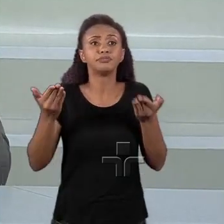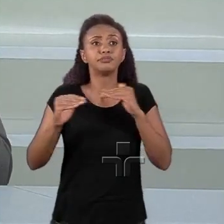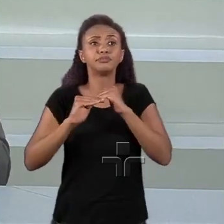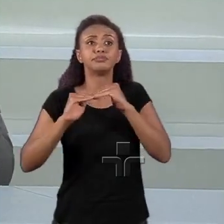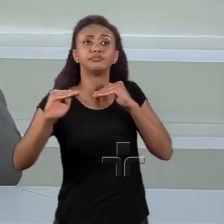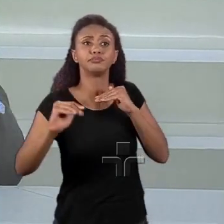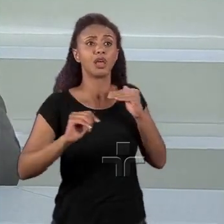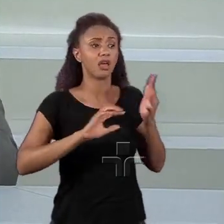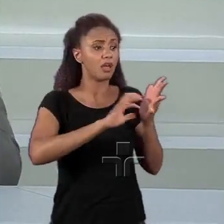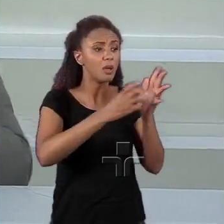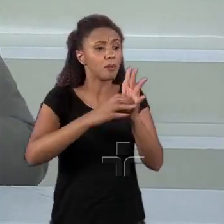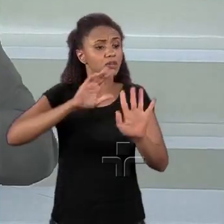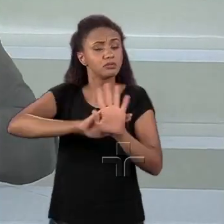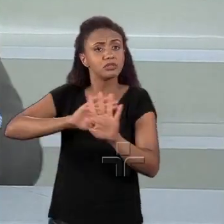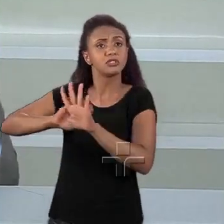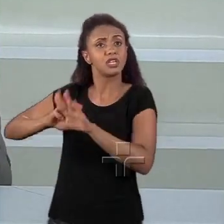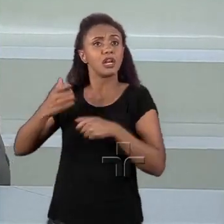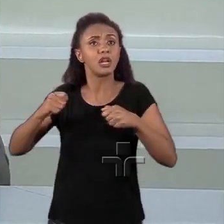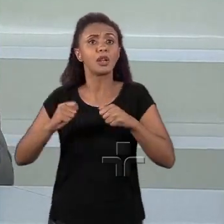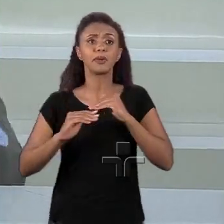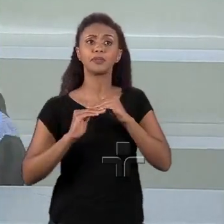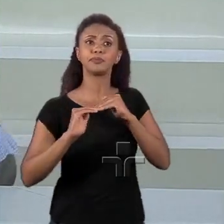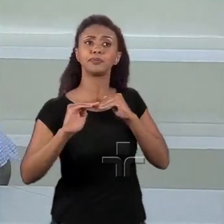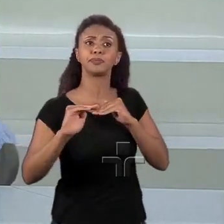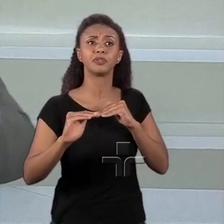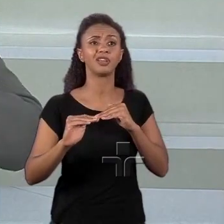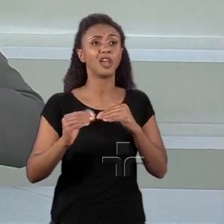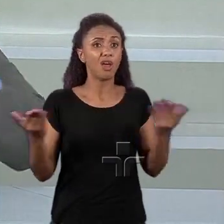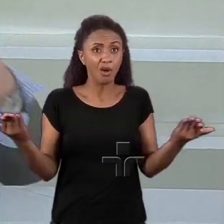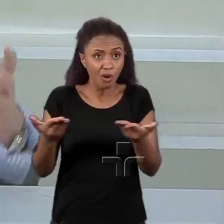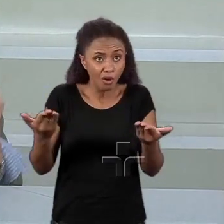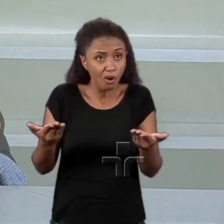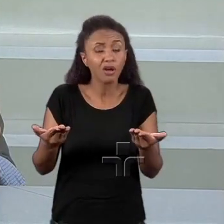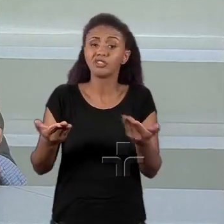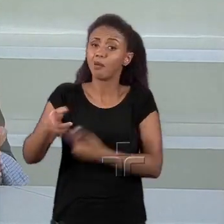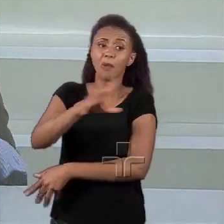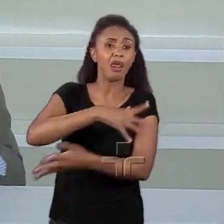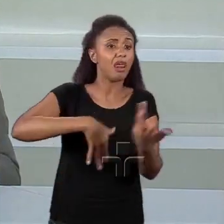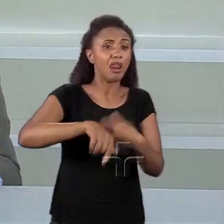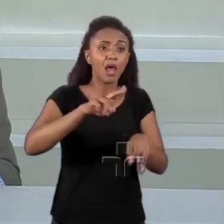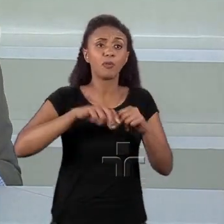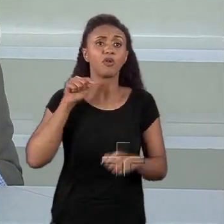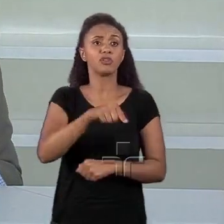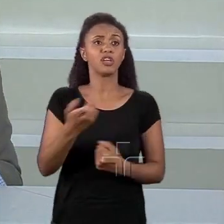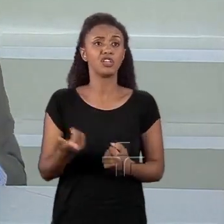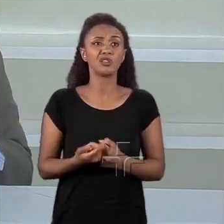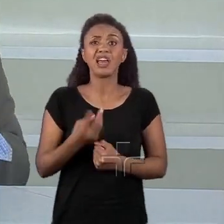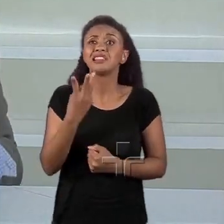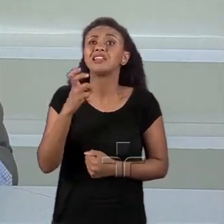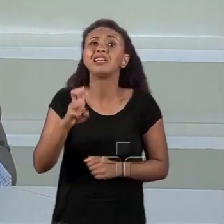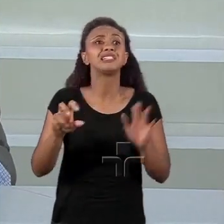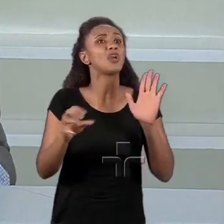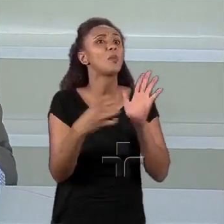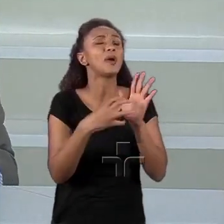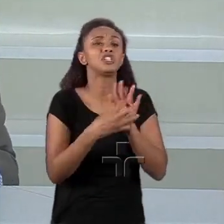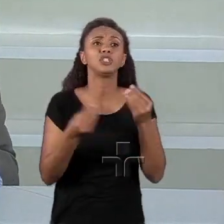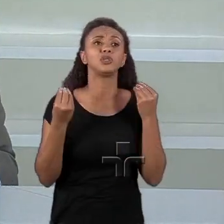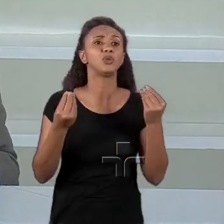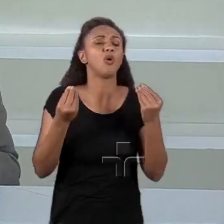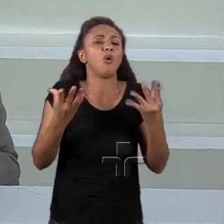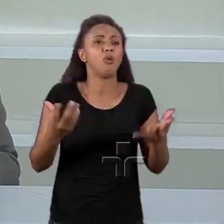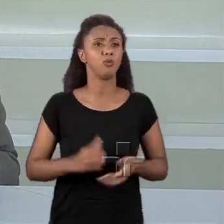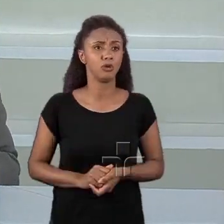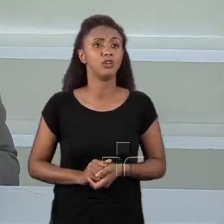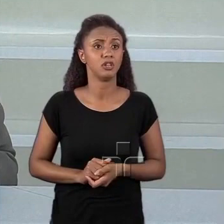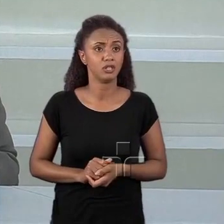programática. E isso remete a uma confusão danada da questão de 35 partidos. Como é que um presidente vai governar com 35 partidos?